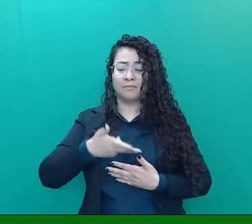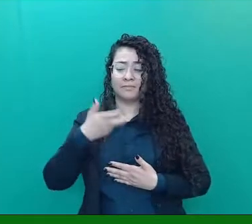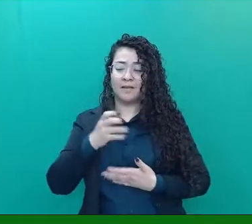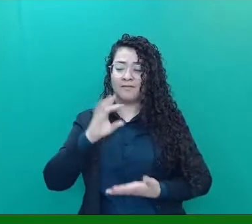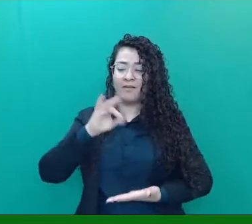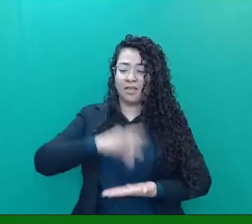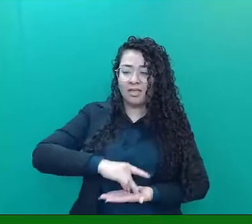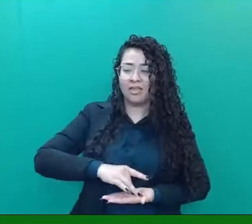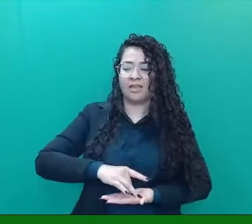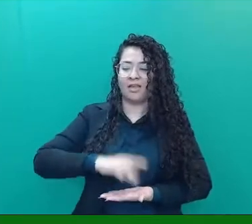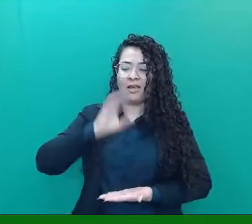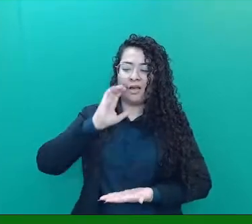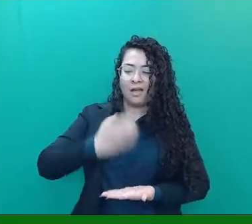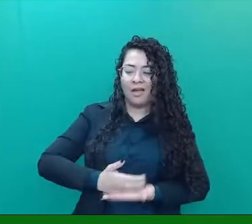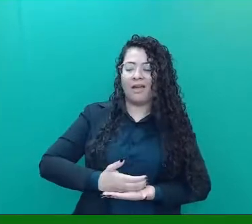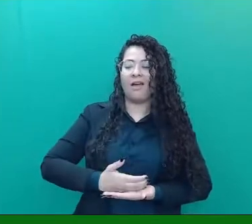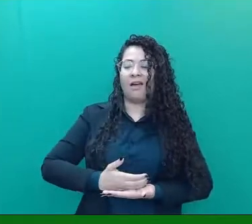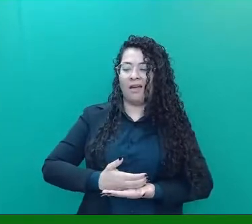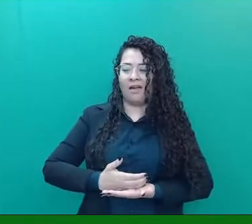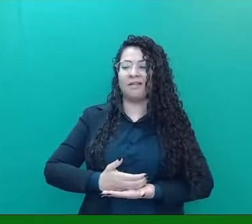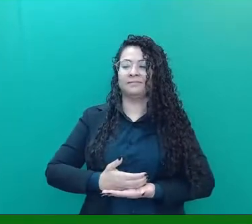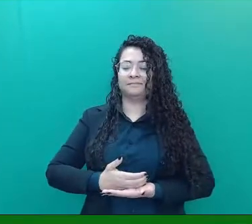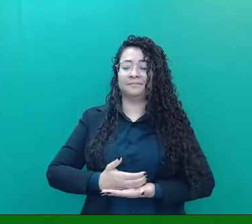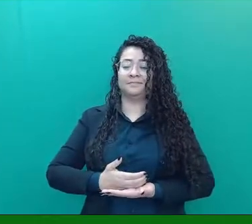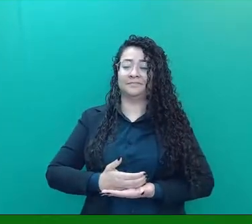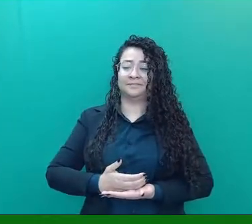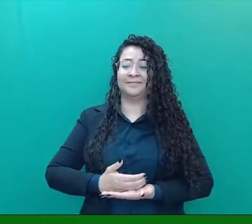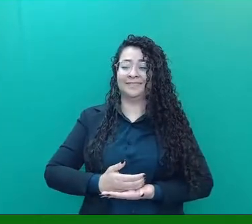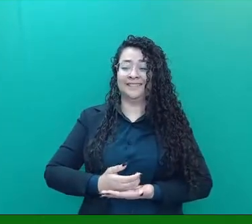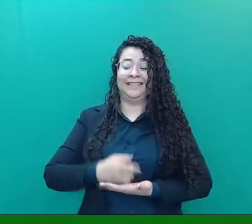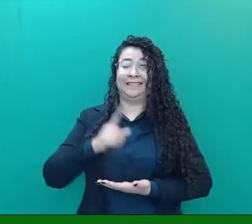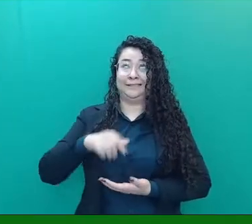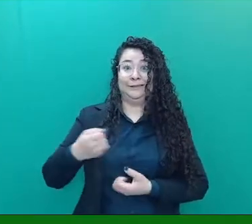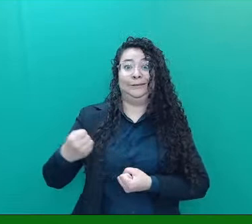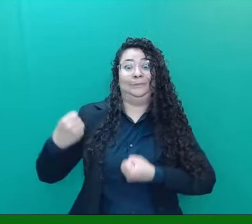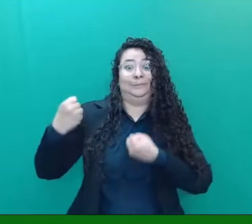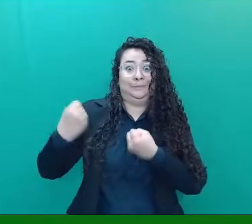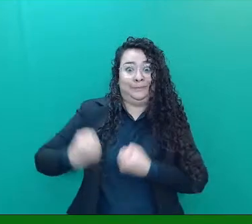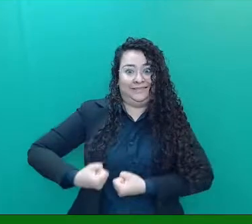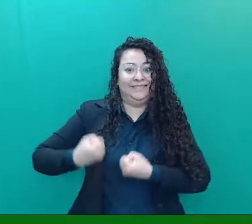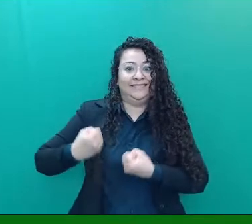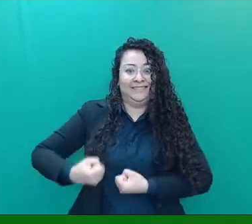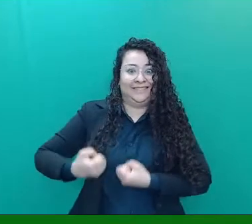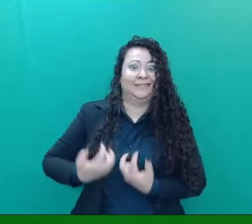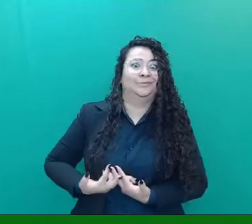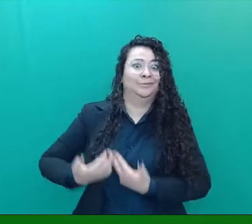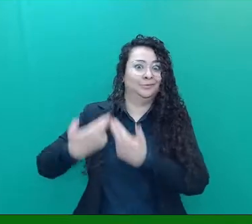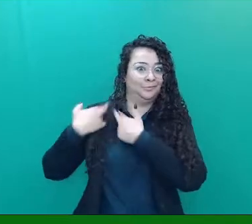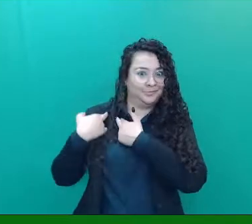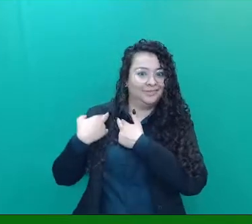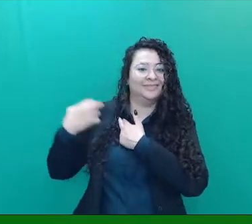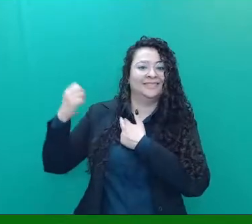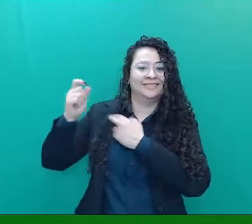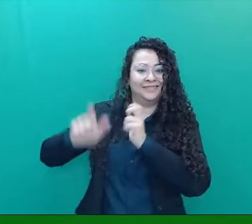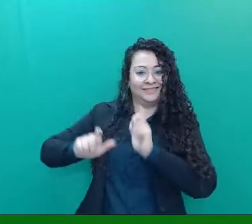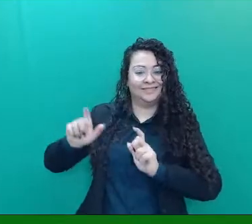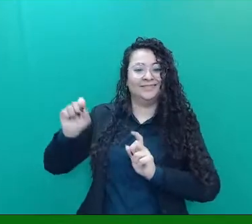Carregado nas costas, um piano desse tamanho, com esse grau de exigência, pela